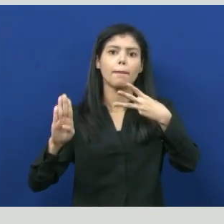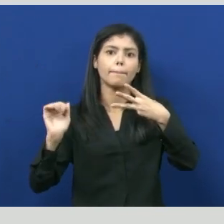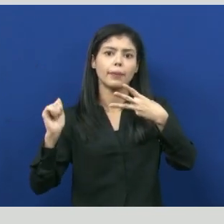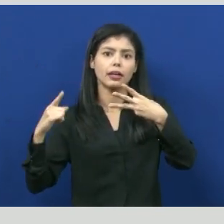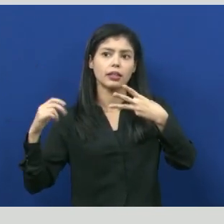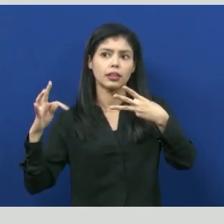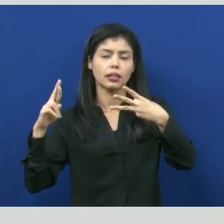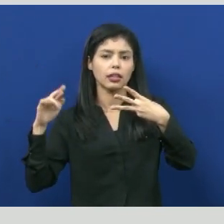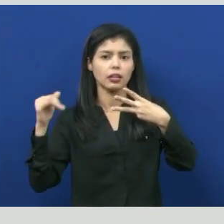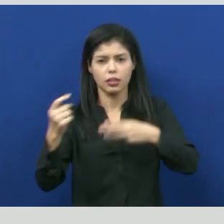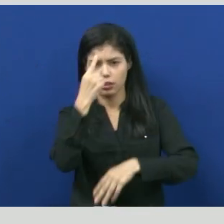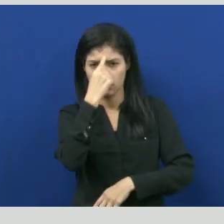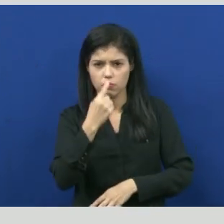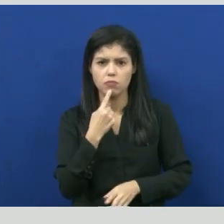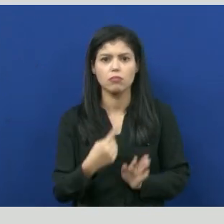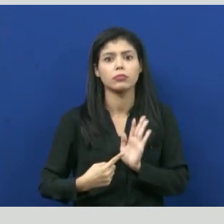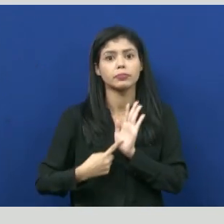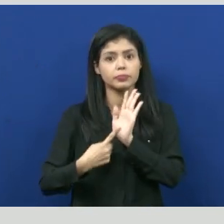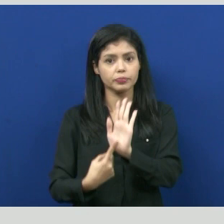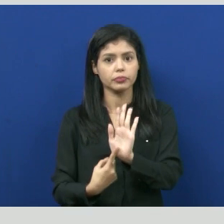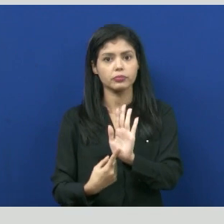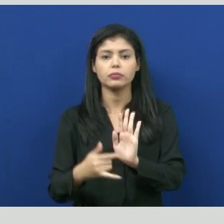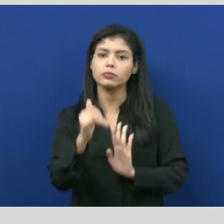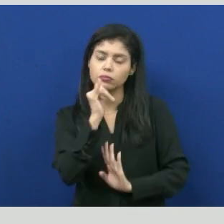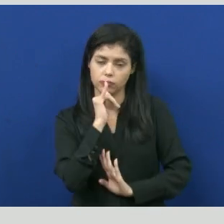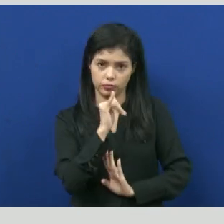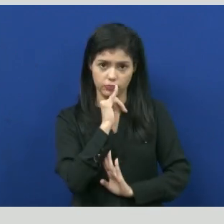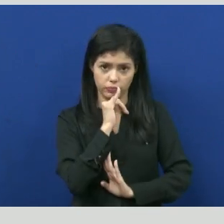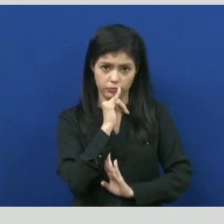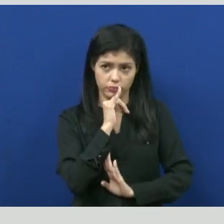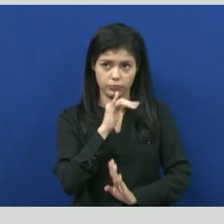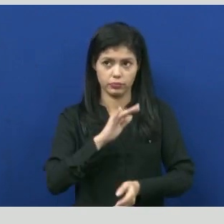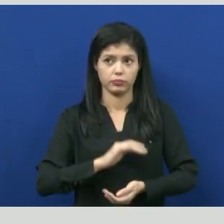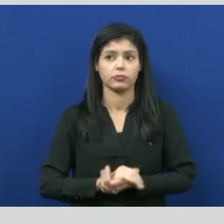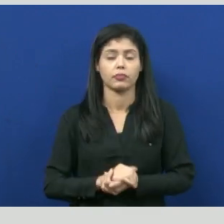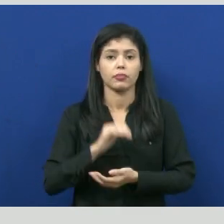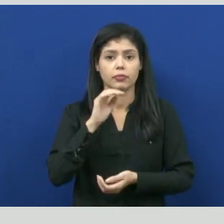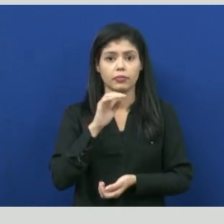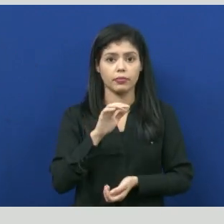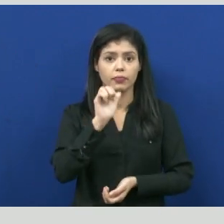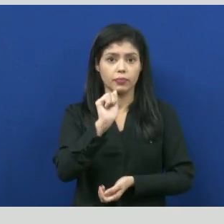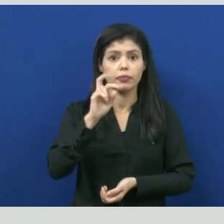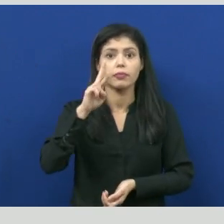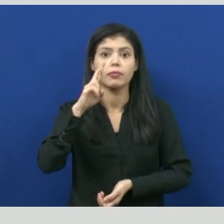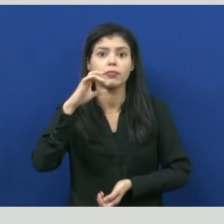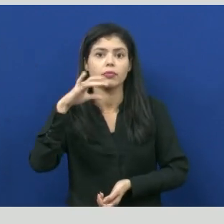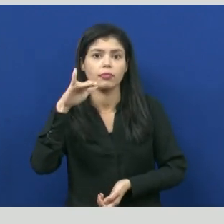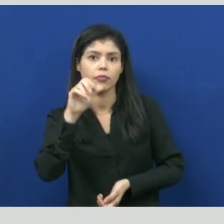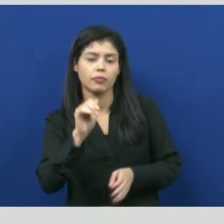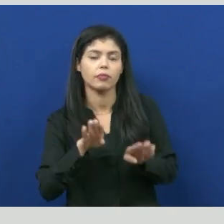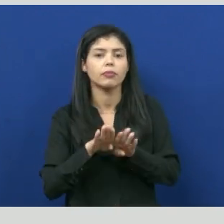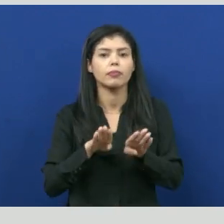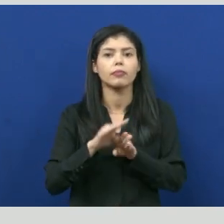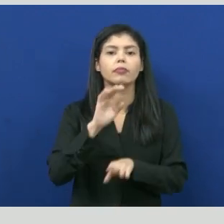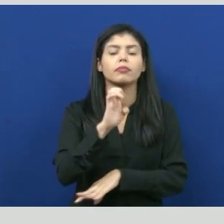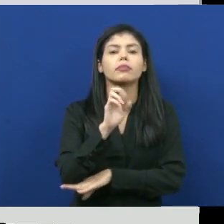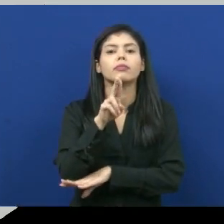Aí na imagem nós temos o exemplo de árquea e